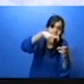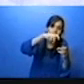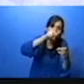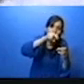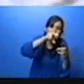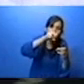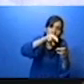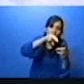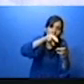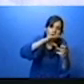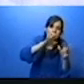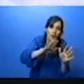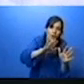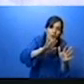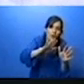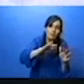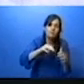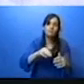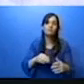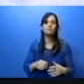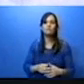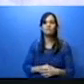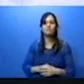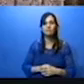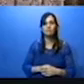já está paralisada essa barata.